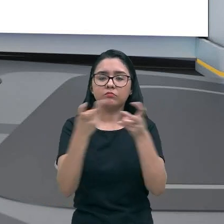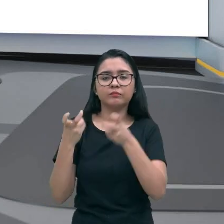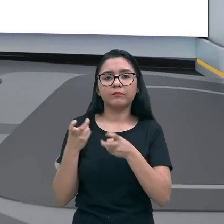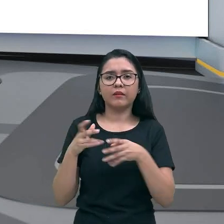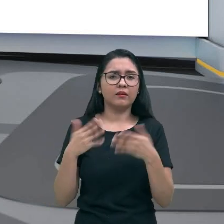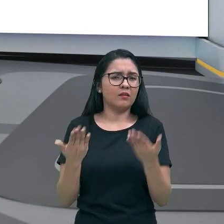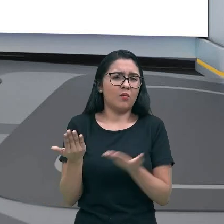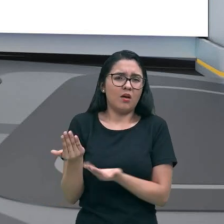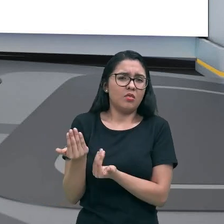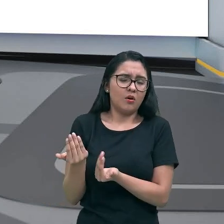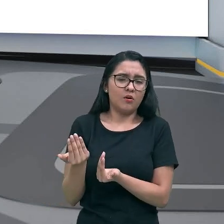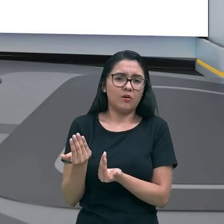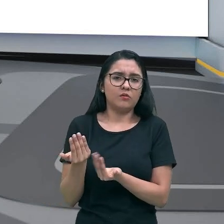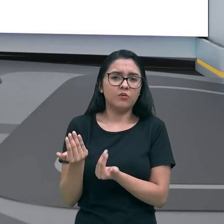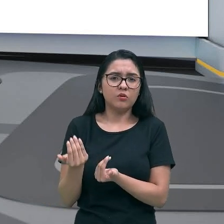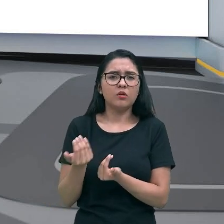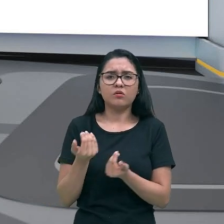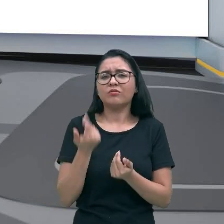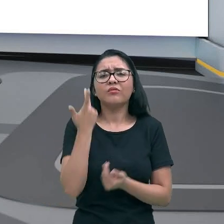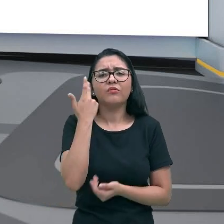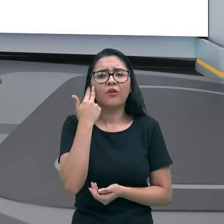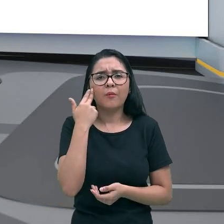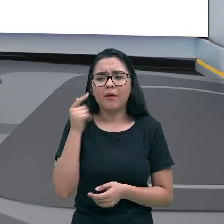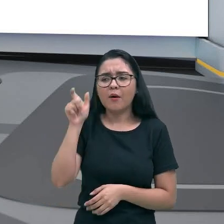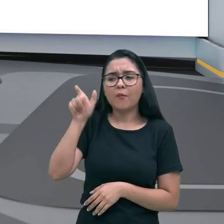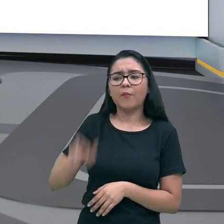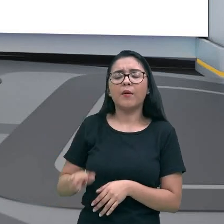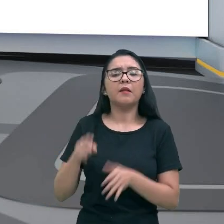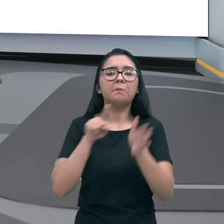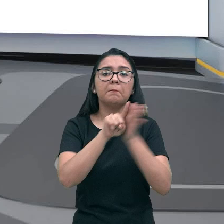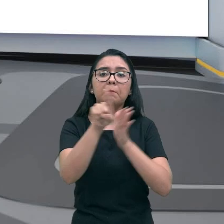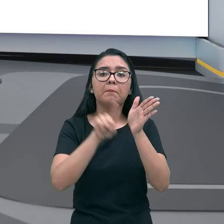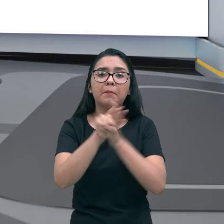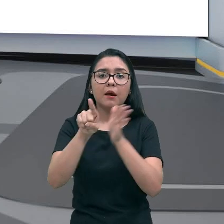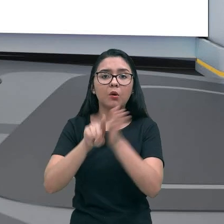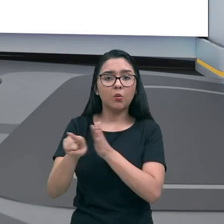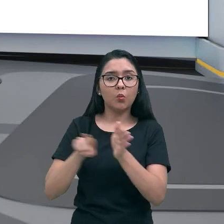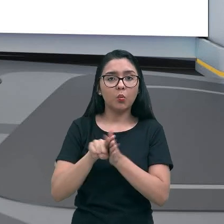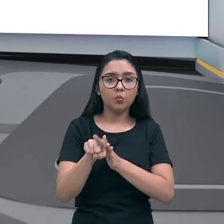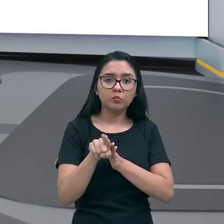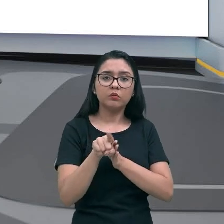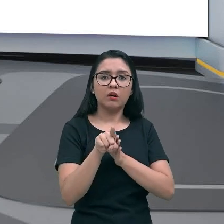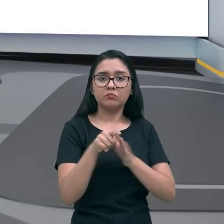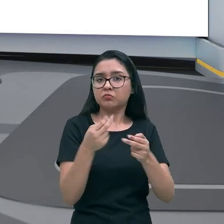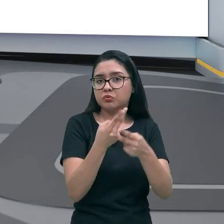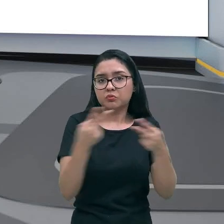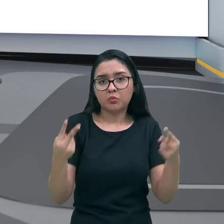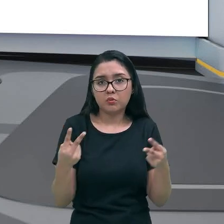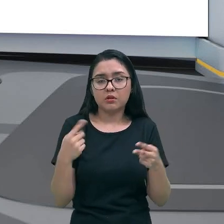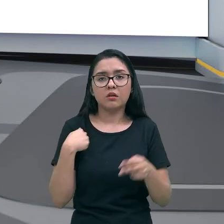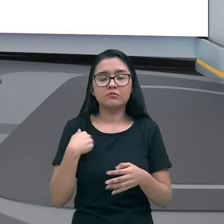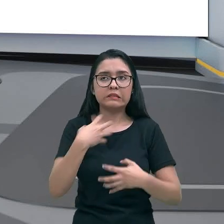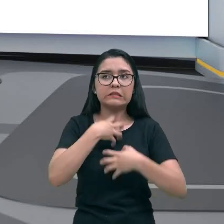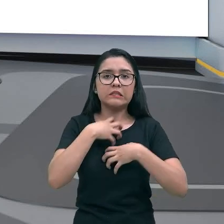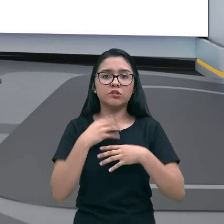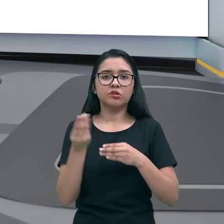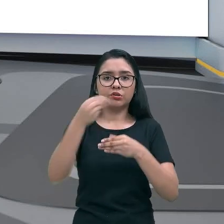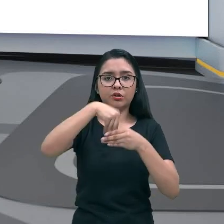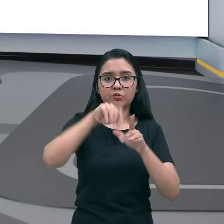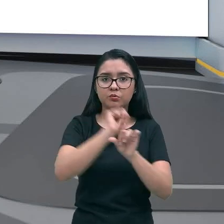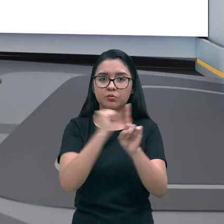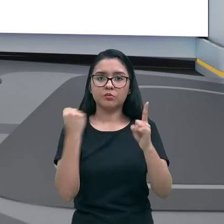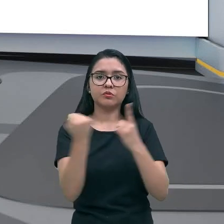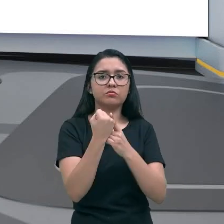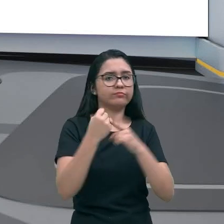ser questionador, ele começa a querer se posicionar como uma pessoa dentro da sociedade. E, às vezes, é